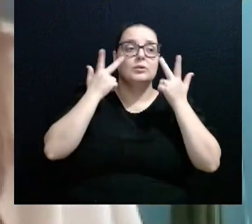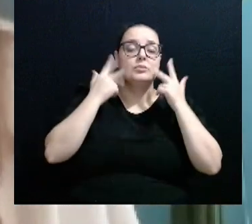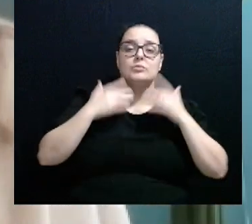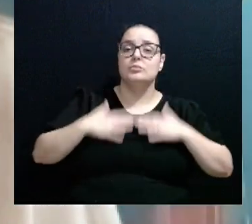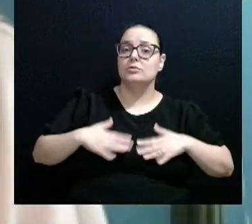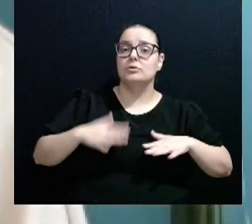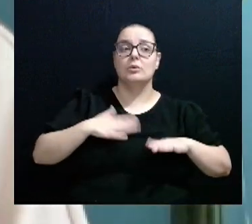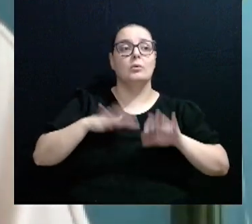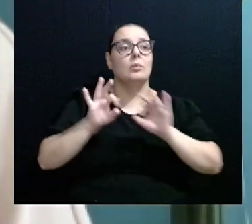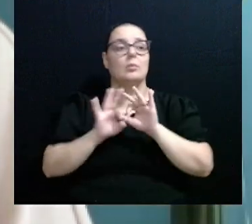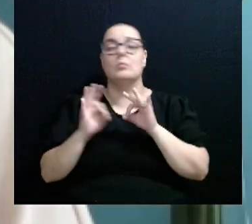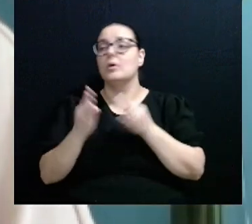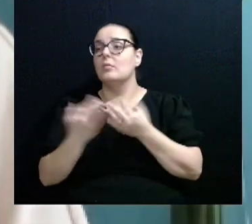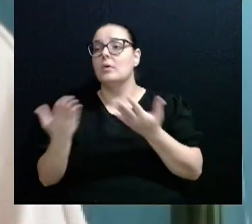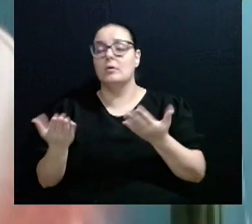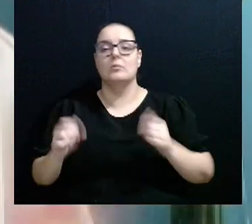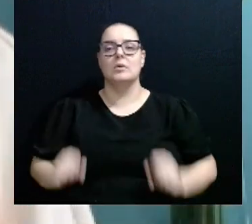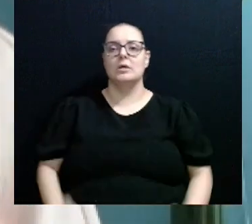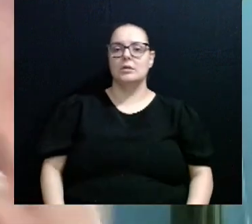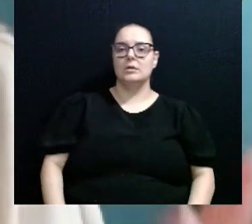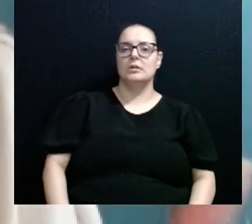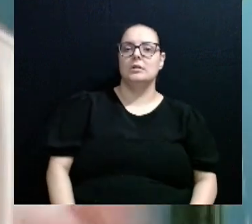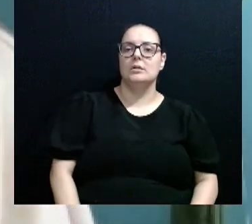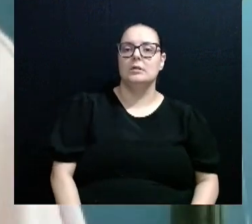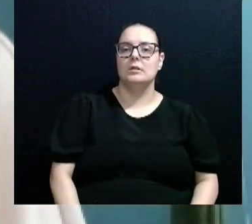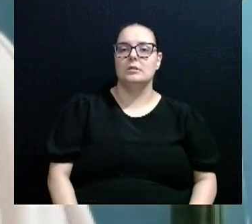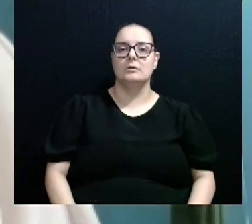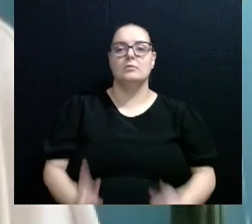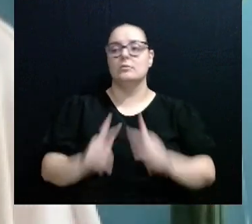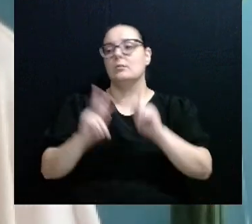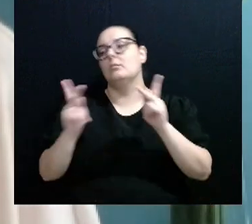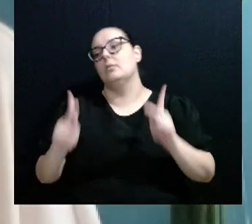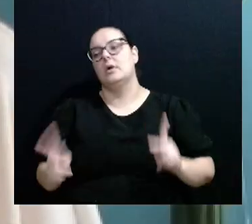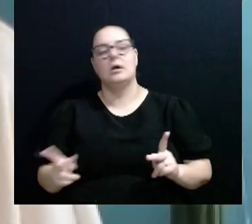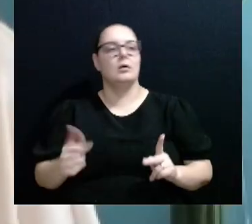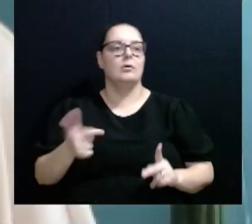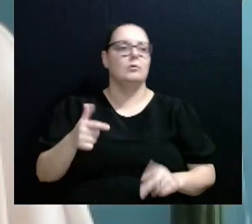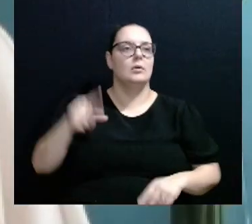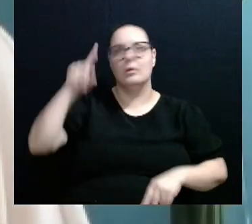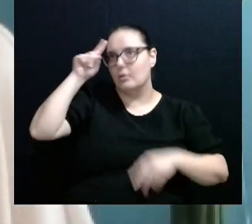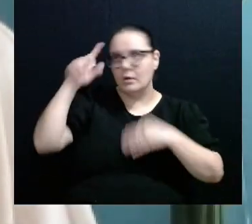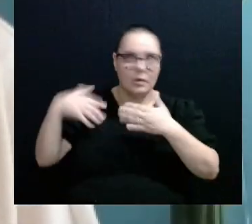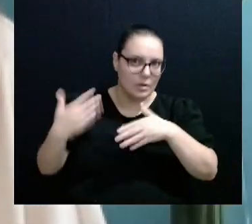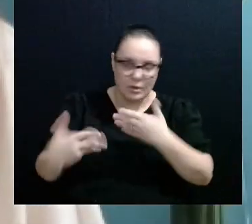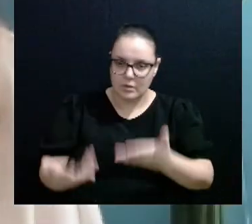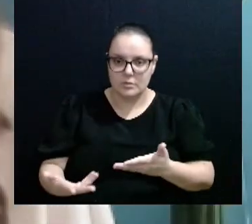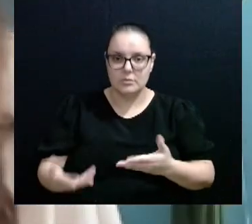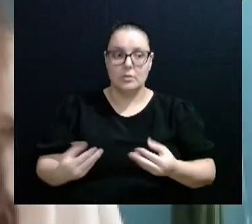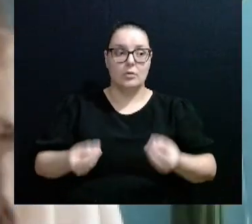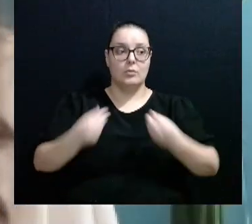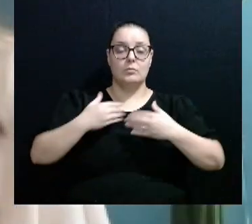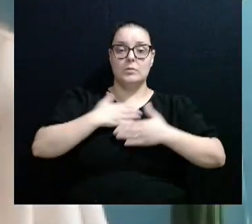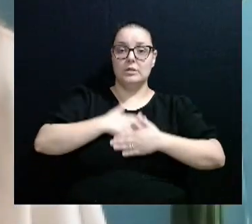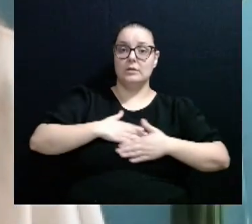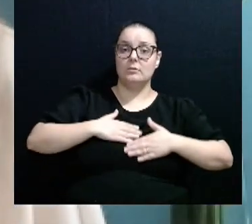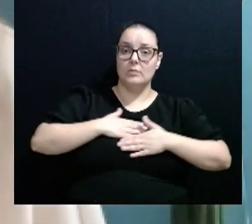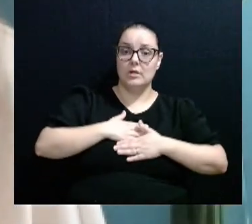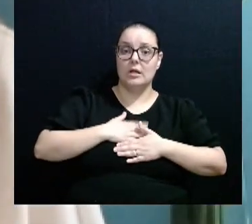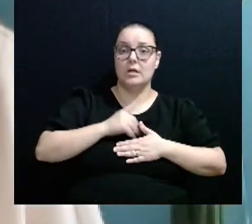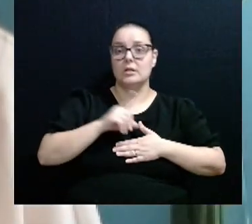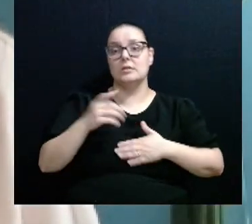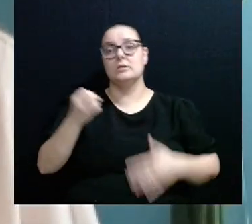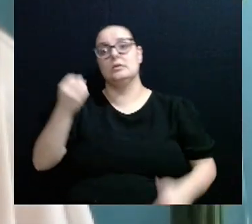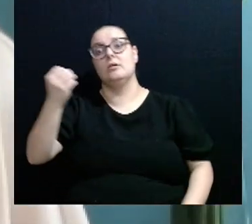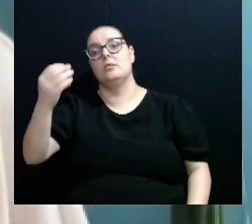família em paz ou sem correria. Ou me traz prazer não viajar mais a